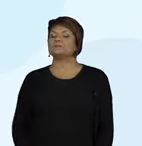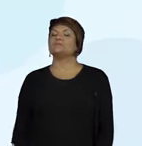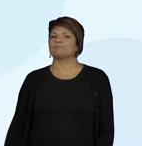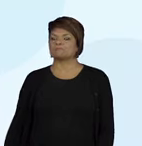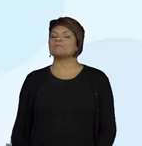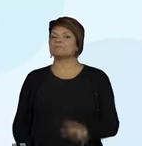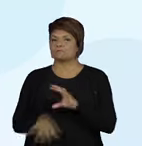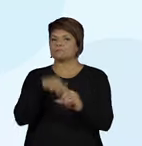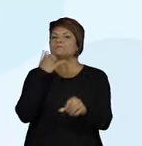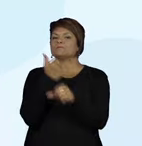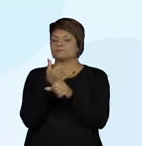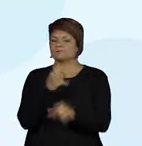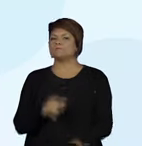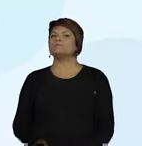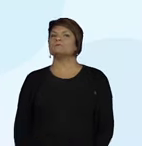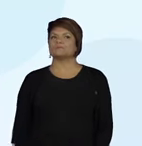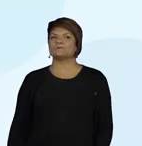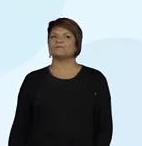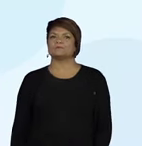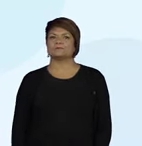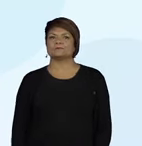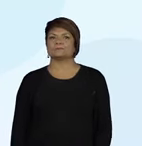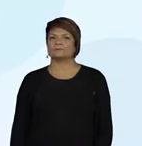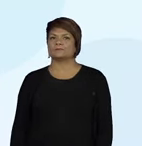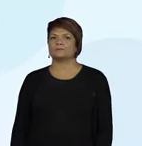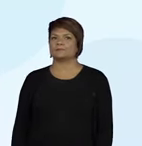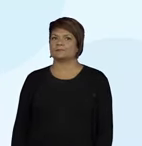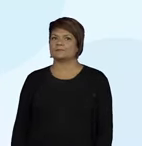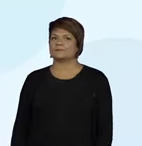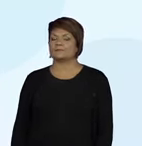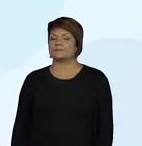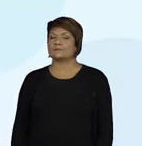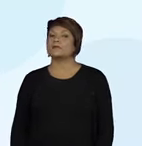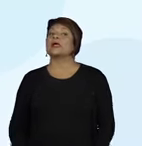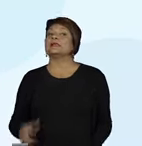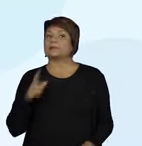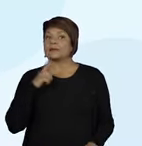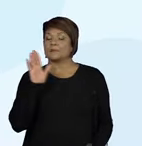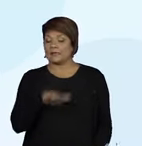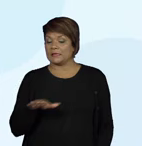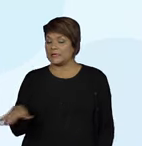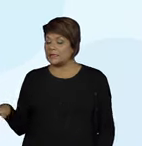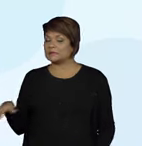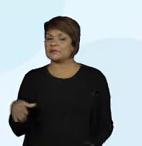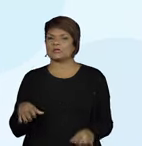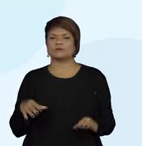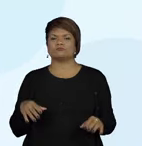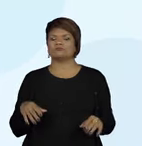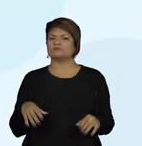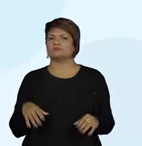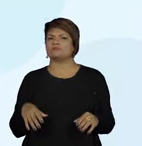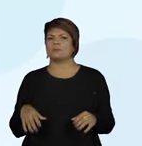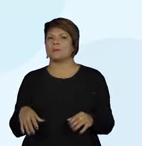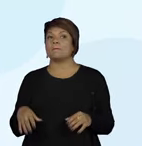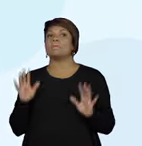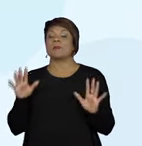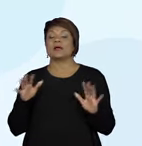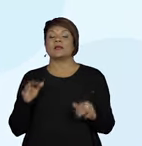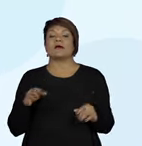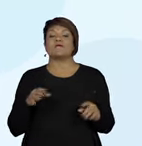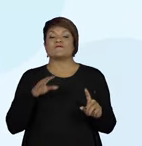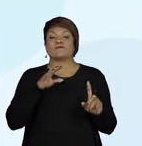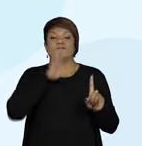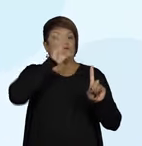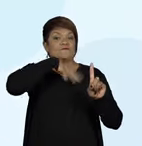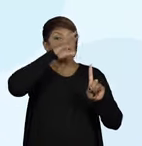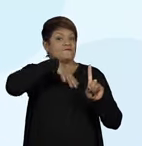Depois, acho que eles até podem assistir. Sim. Olha, para crianças de todas as idades, né? Legal, não crianças, para fãs de todas